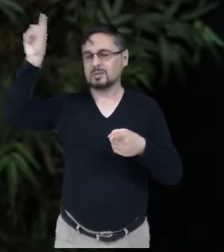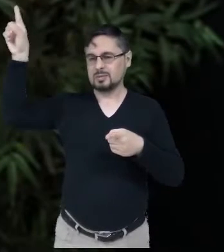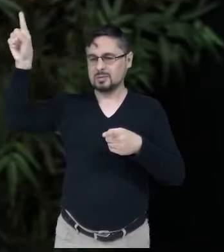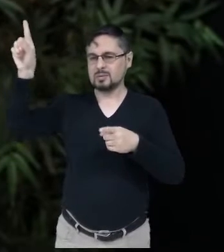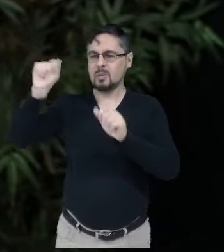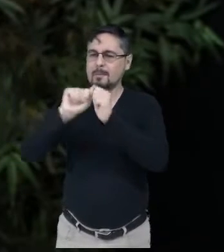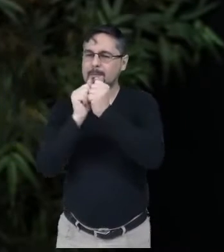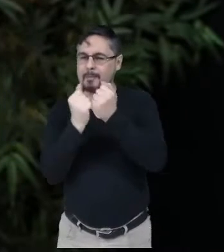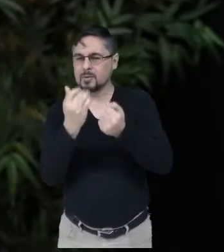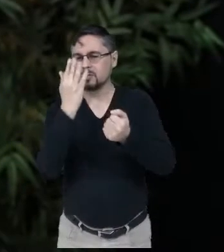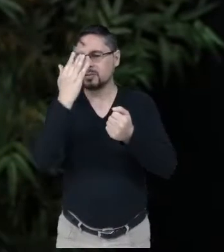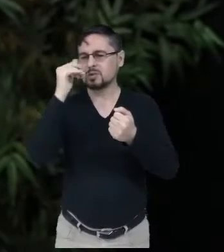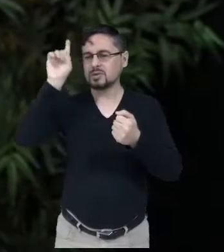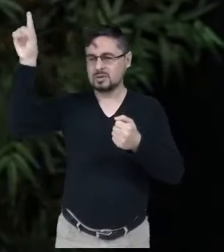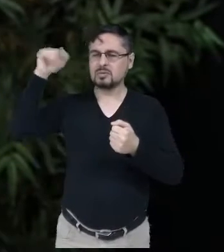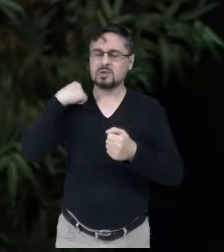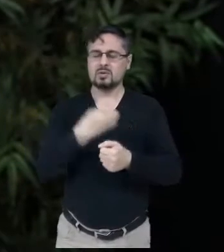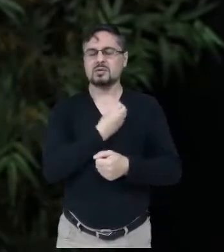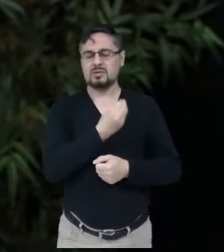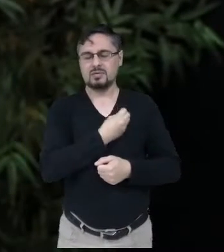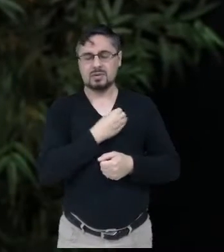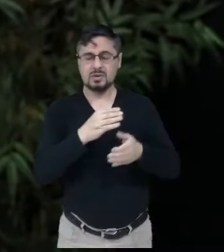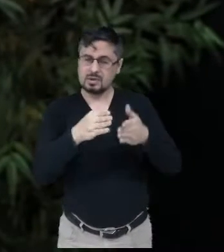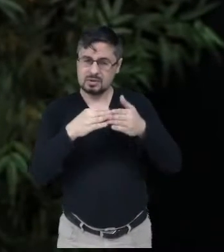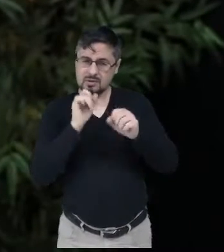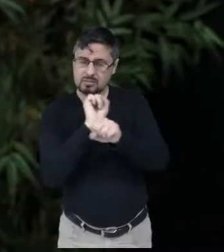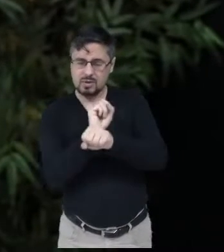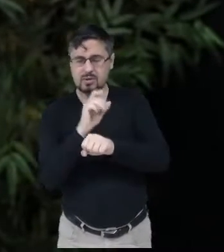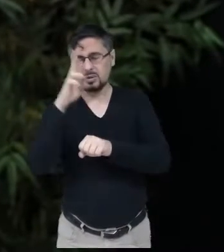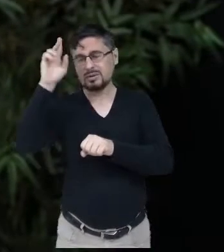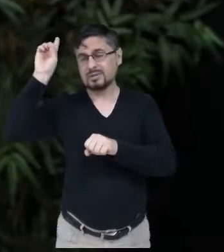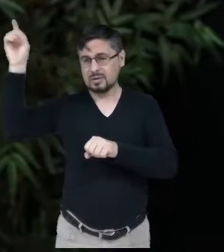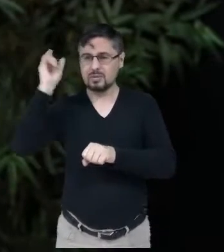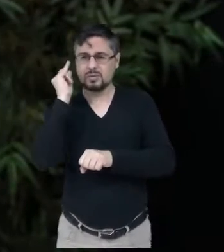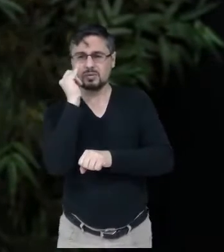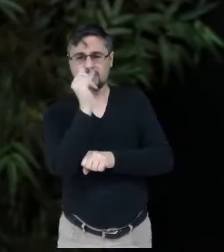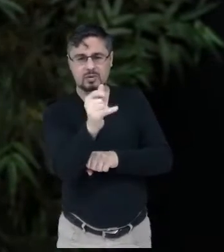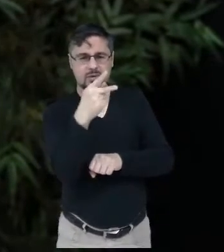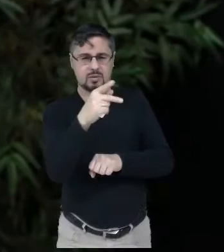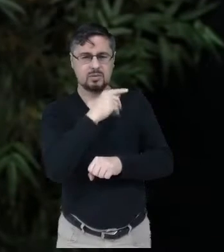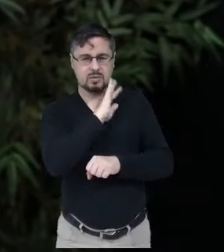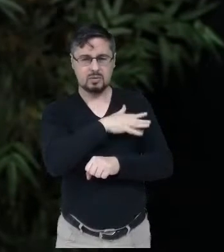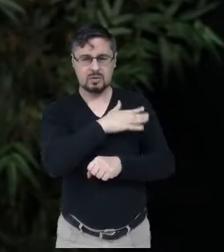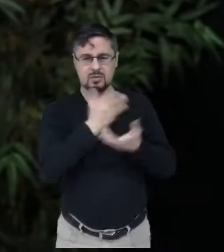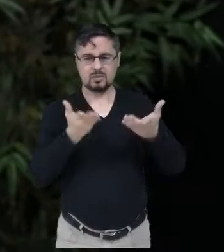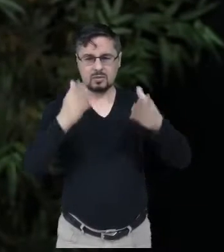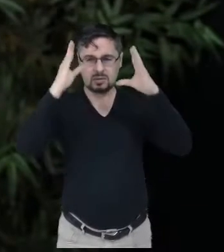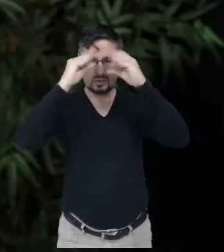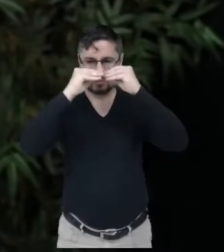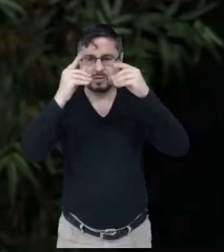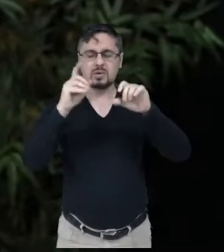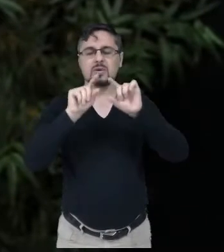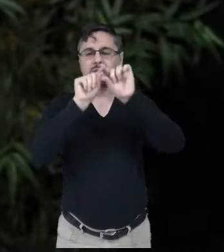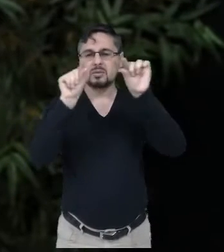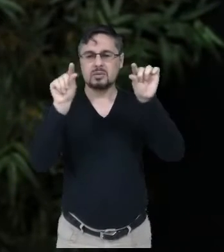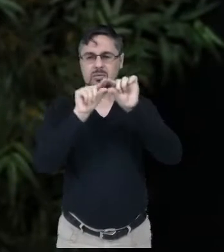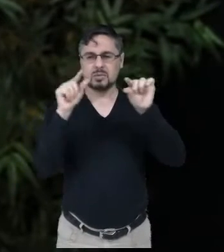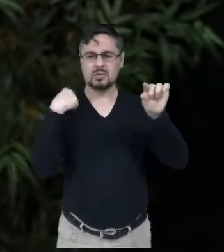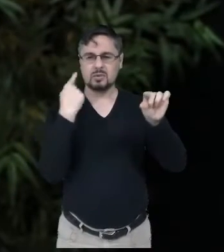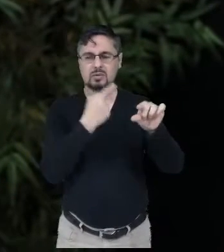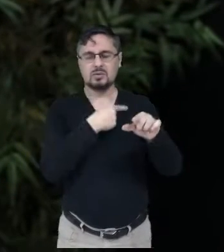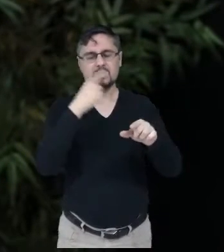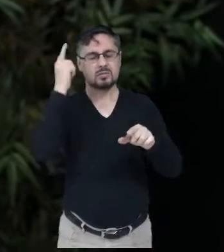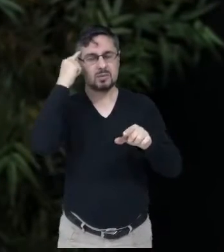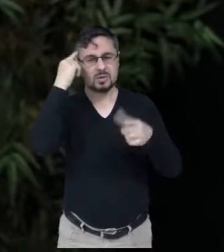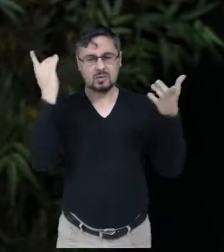coração é que Deus ministre aí ao seu coração, na sua casa, nesta noite. E o tema para a nossa reflexão é o toque